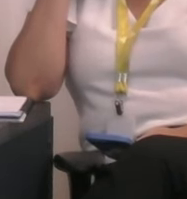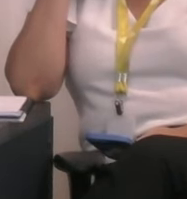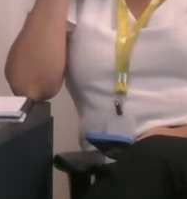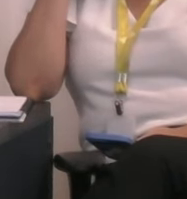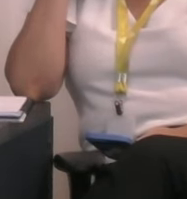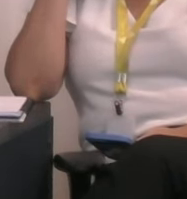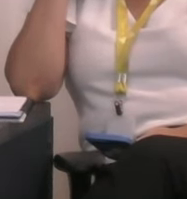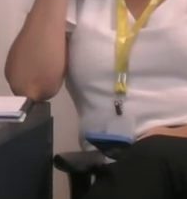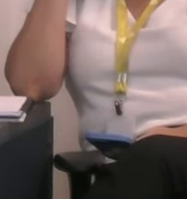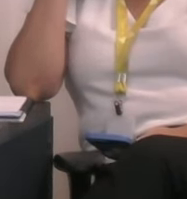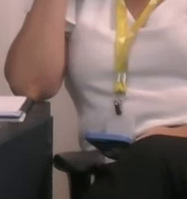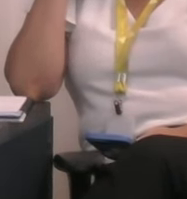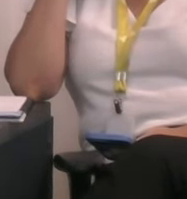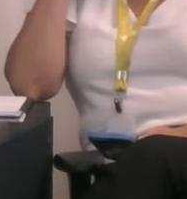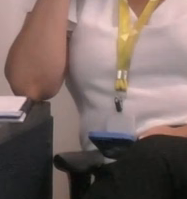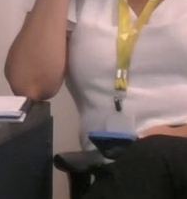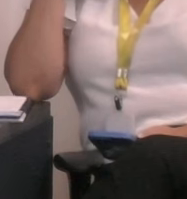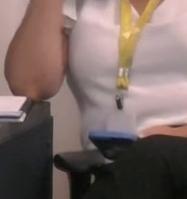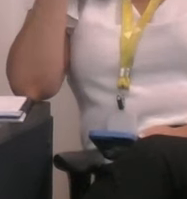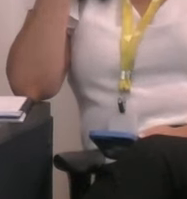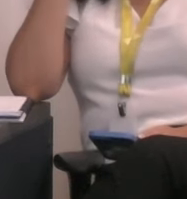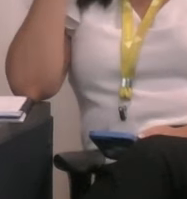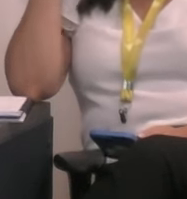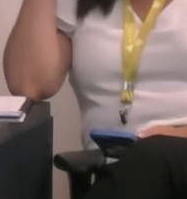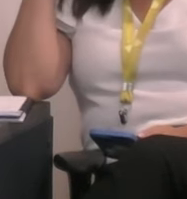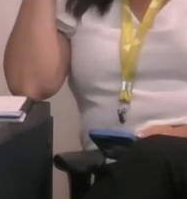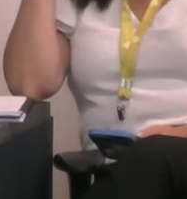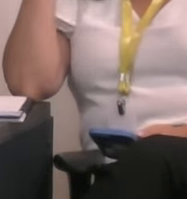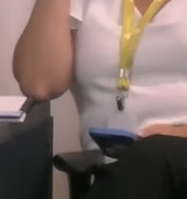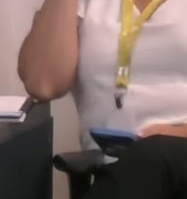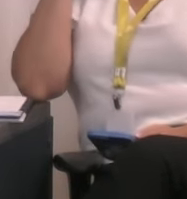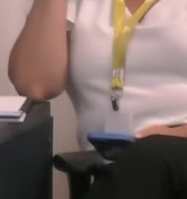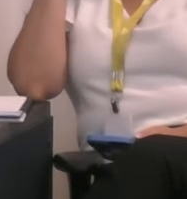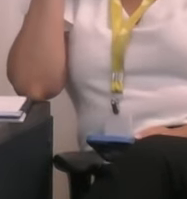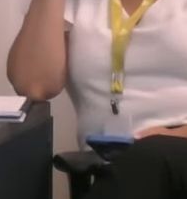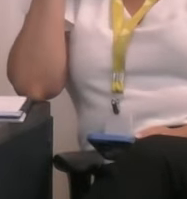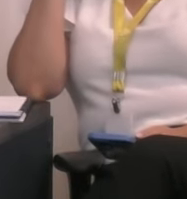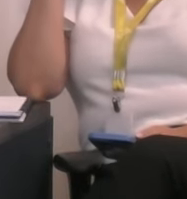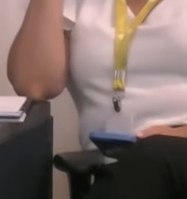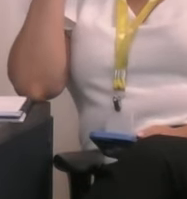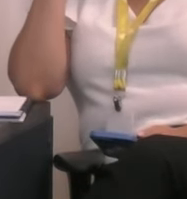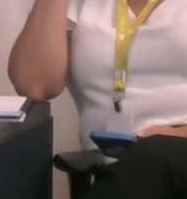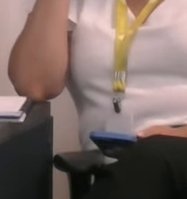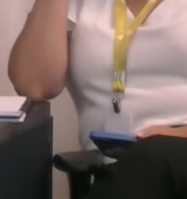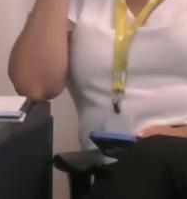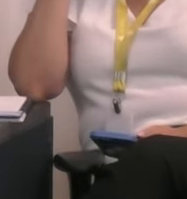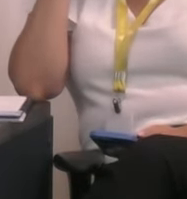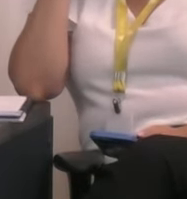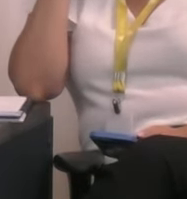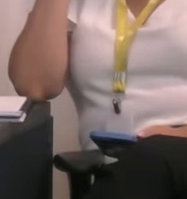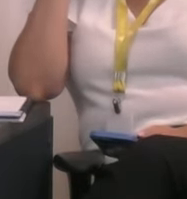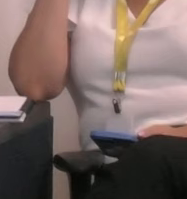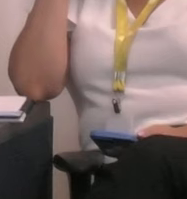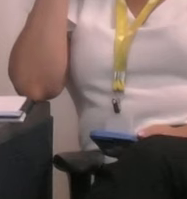com que vocês prestassem um serviço adequado, isso já tem previsão legal,